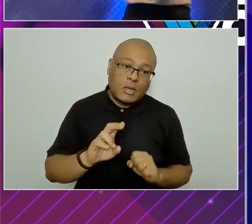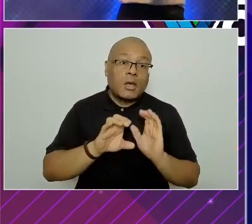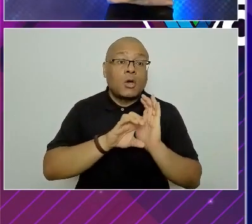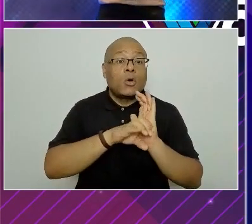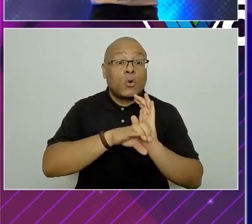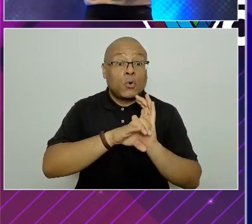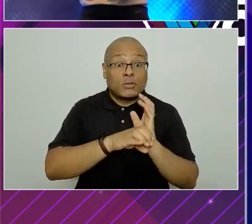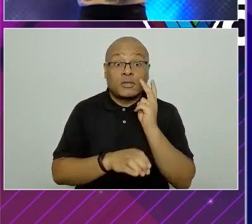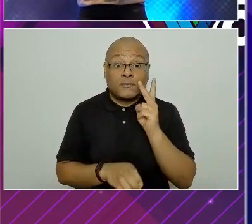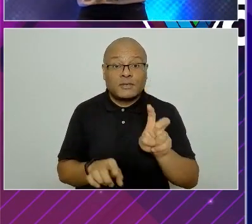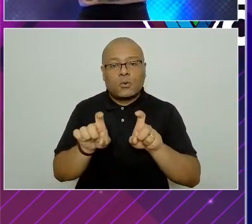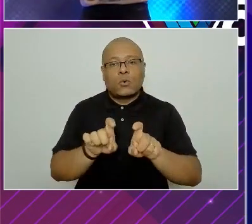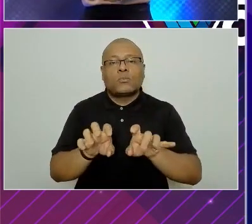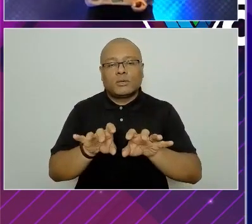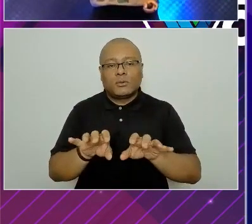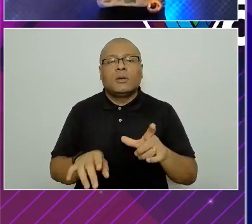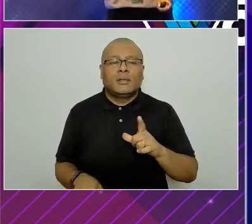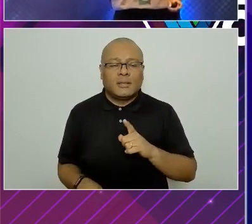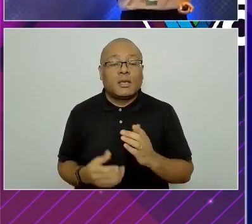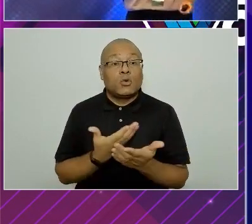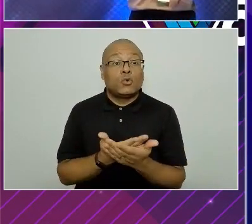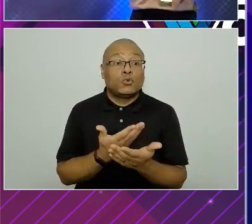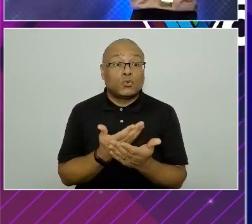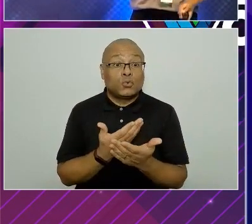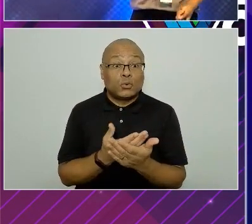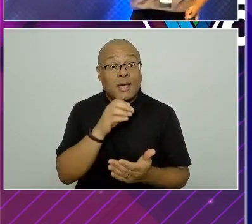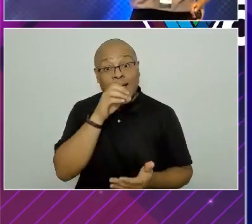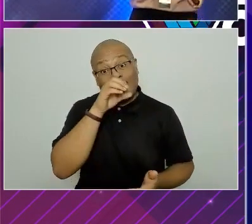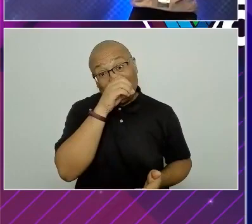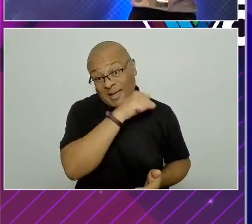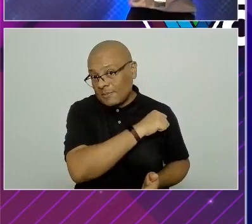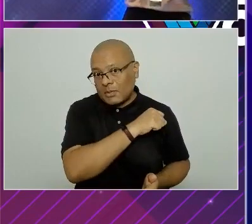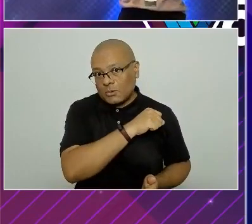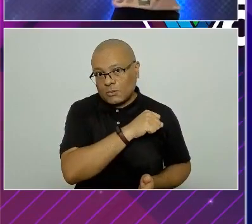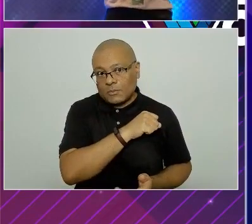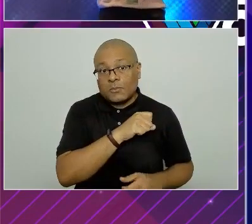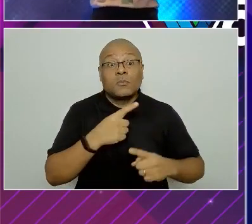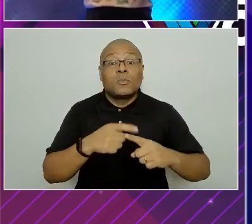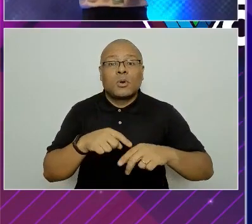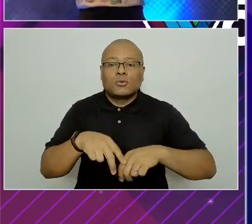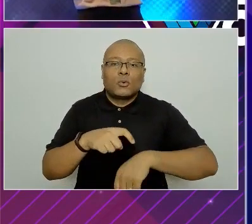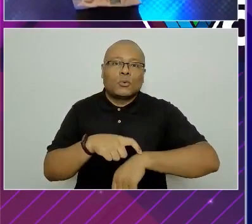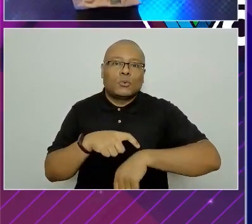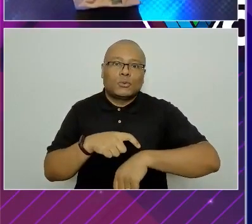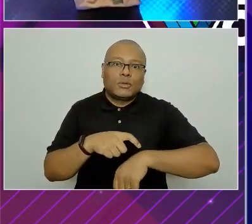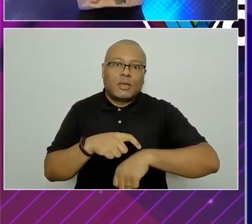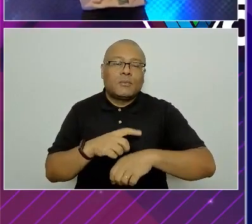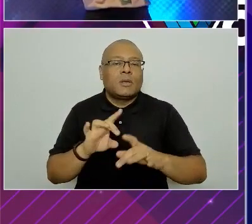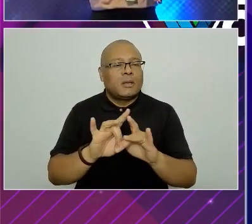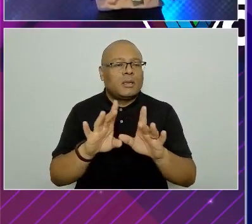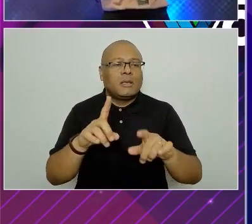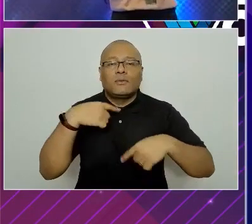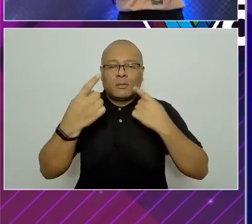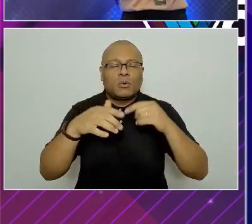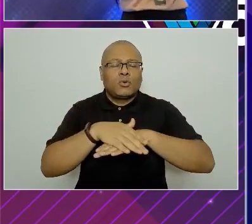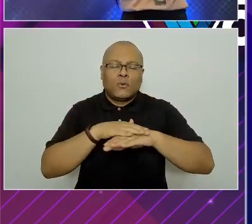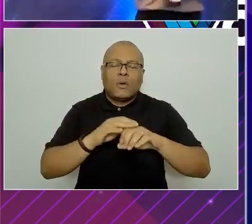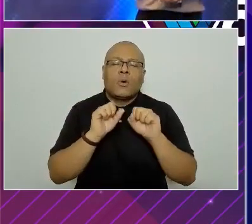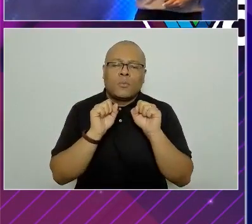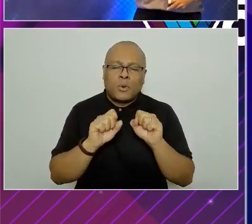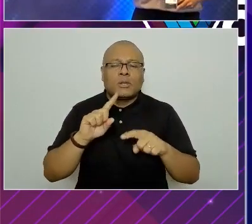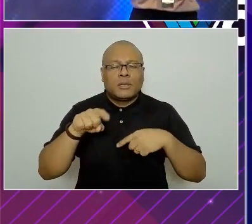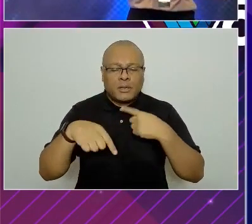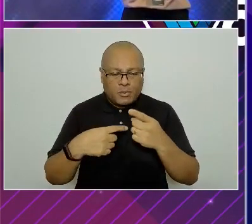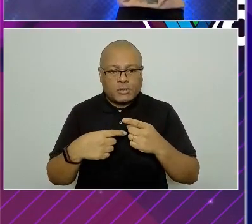visão computacional. Tem alguns dois estudos que eu vou passar super rapidamente por conta do tempo, mas eu fico super à disposição para conversar mais sobre isso depois,